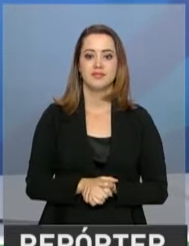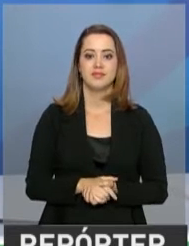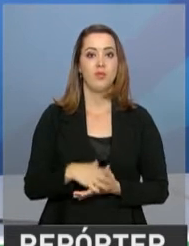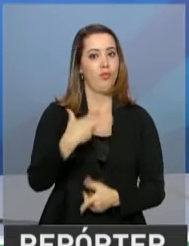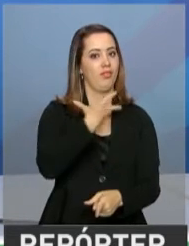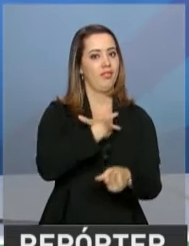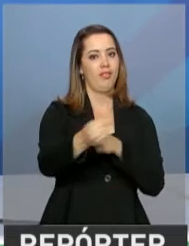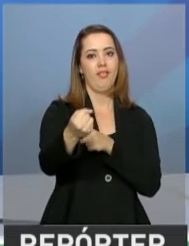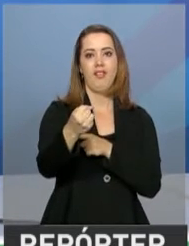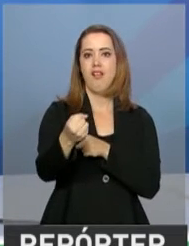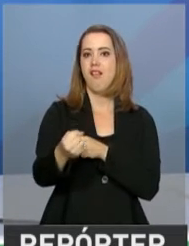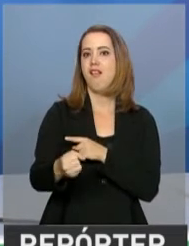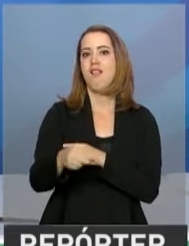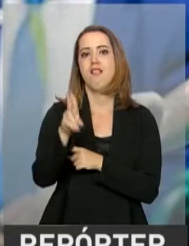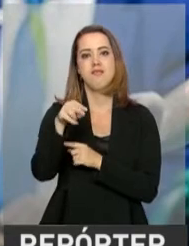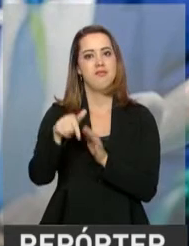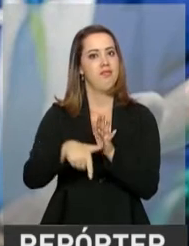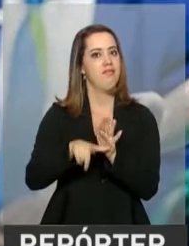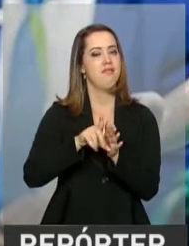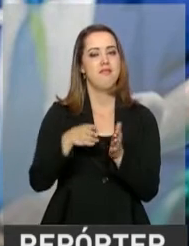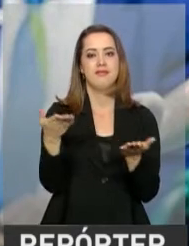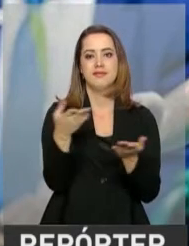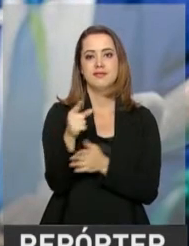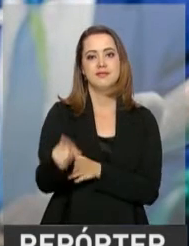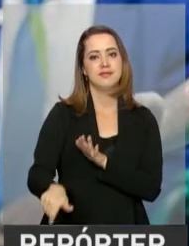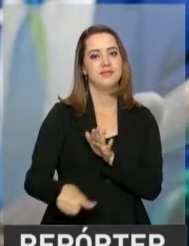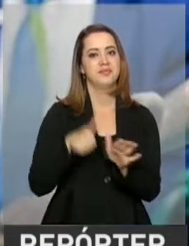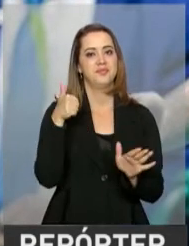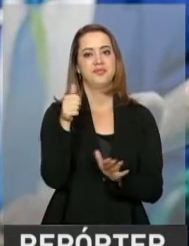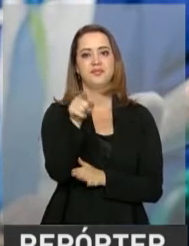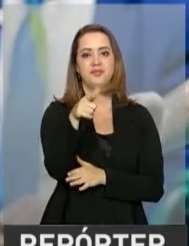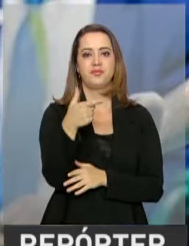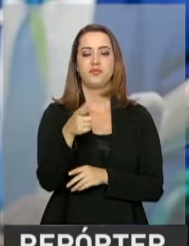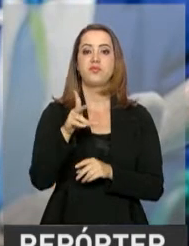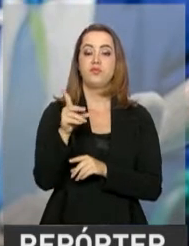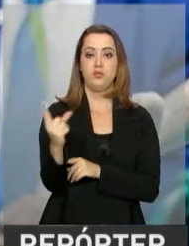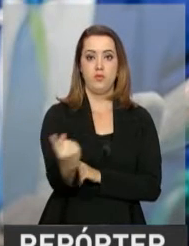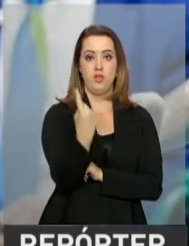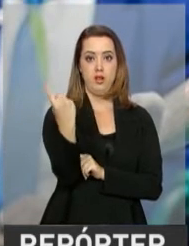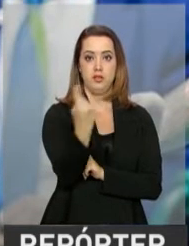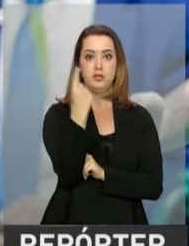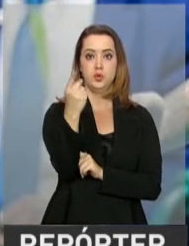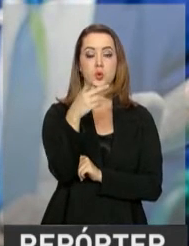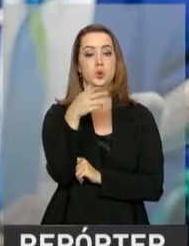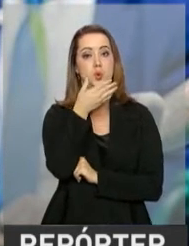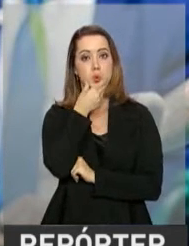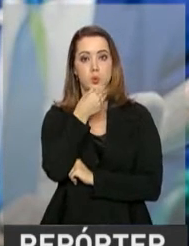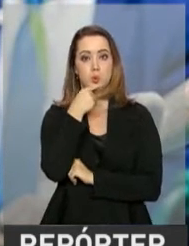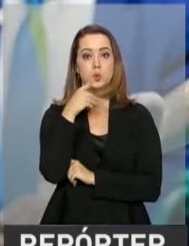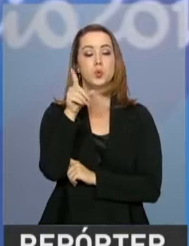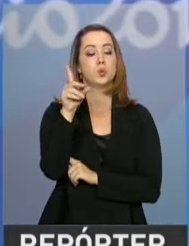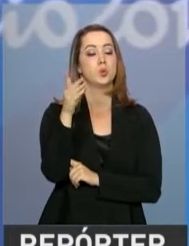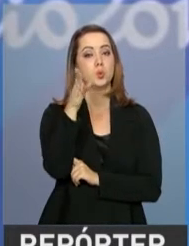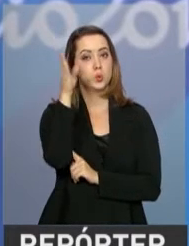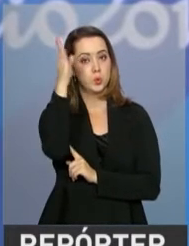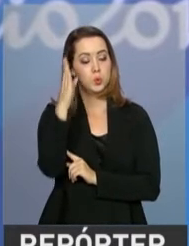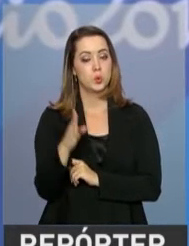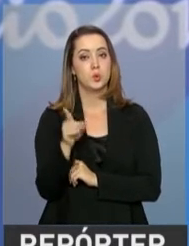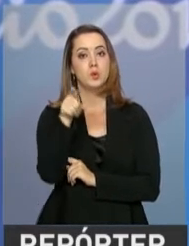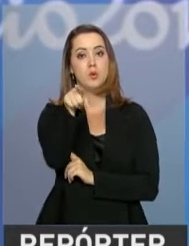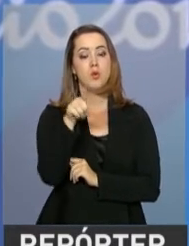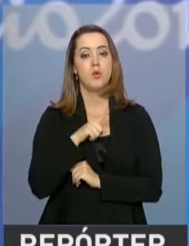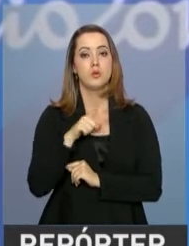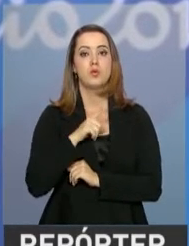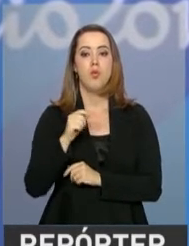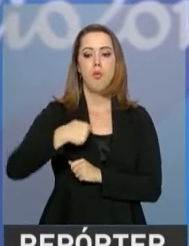Uma conquista inédita para o Brasil. É a primeira medalha paralímpica individual de um atleta brasileiro no tênis de mesa. Israel